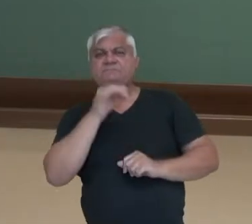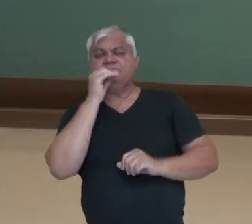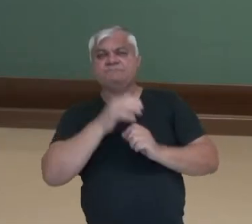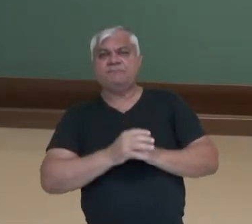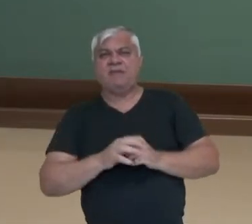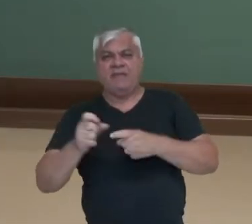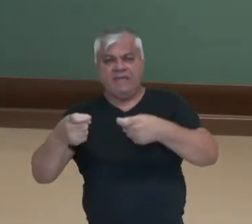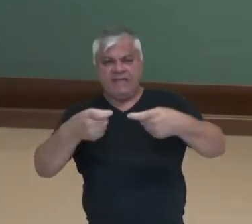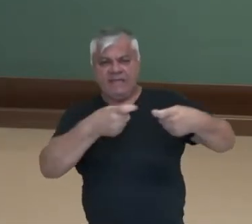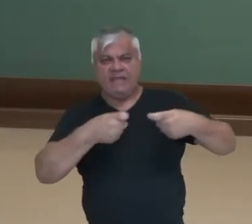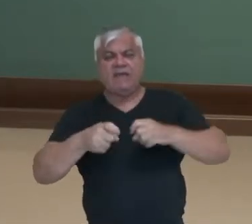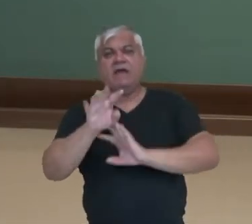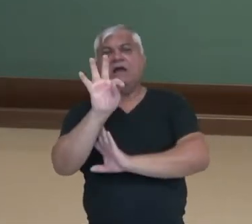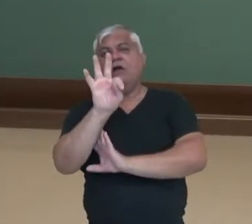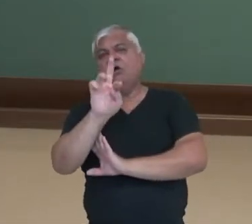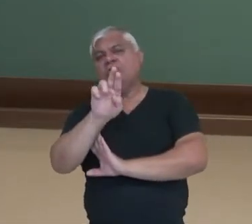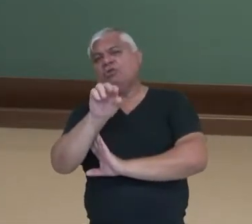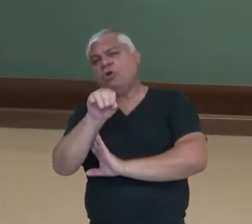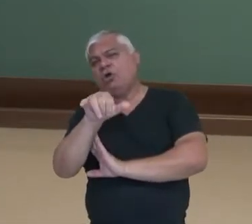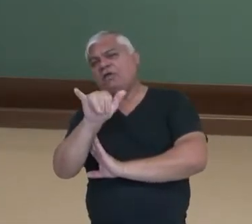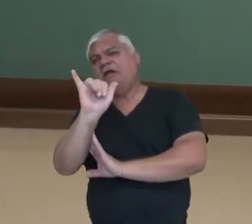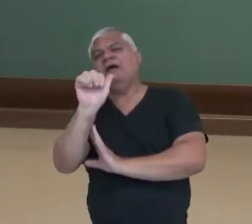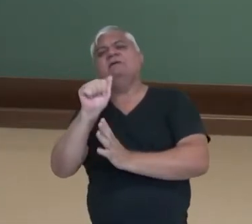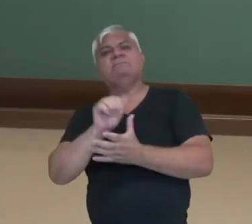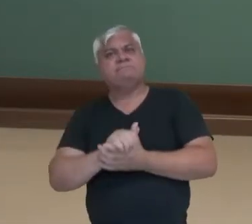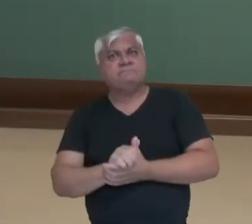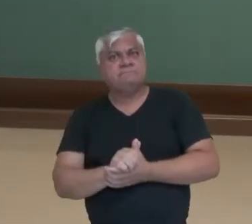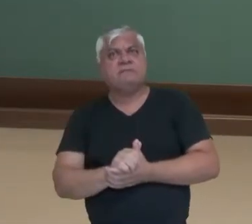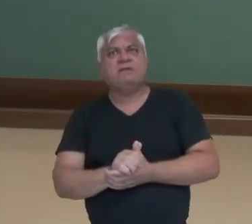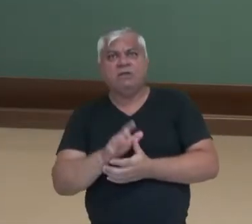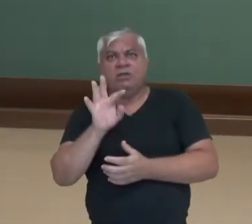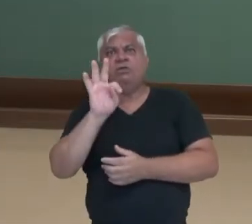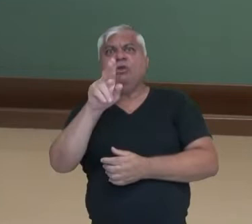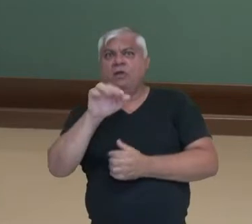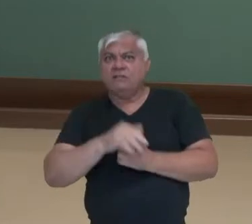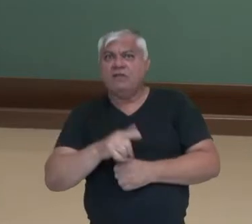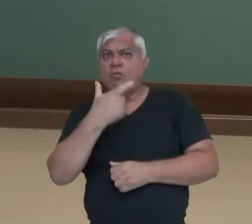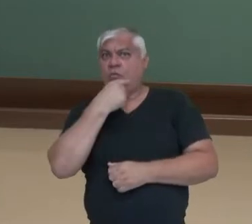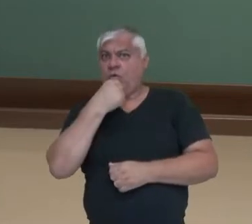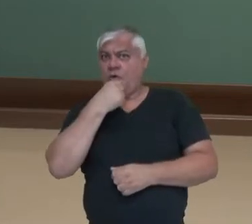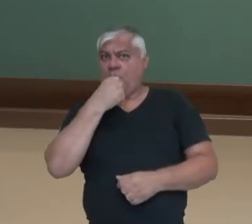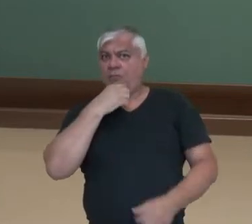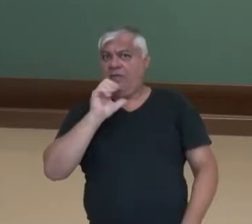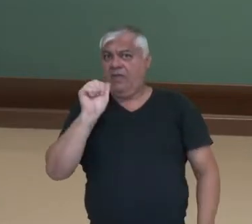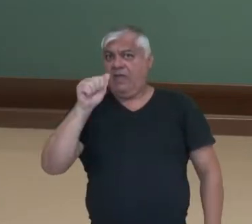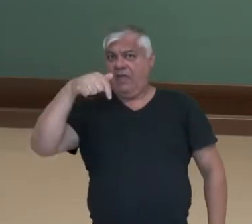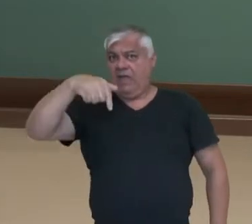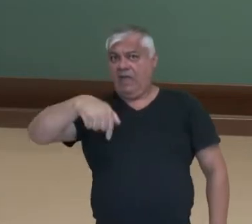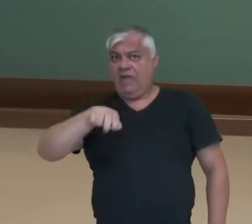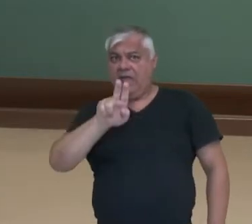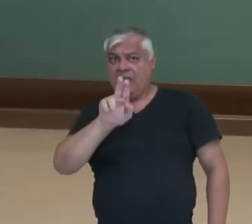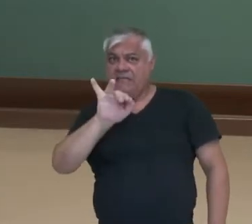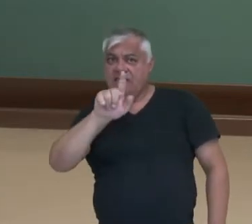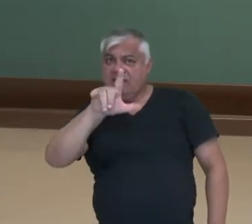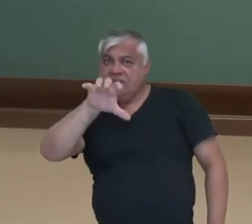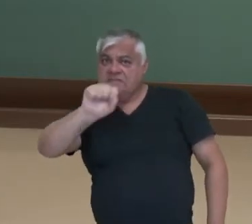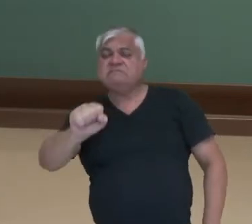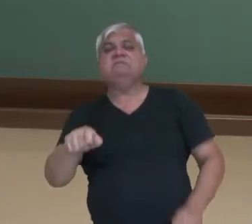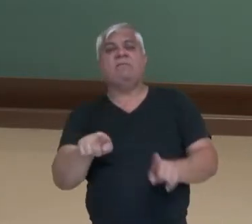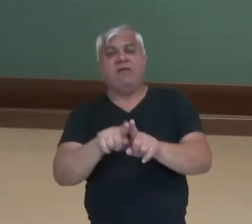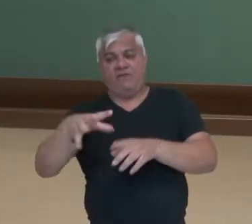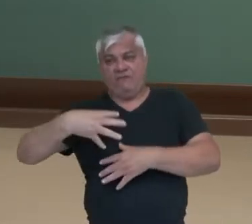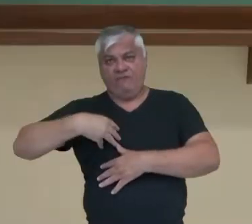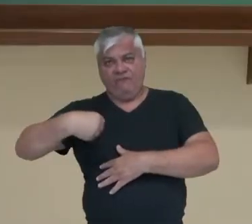de Troia. É a Guerra de Troia, né, que teve Aquiles, que era um herói também, viu? Filho da